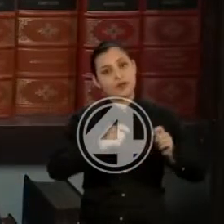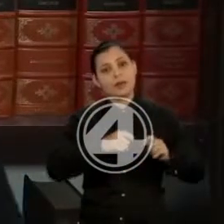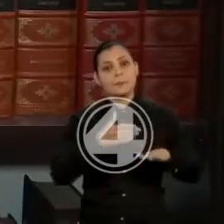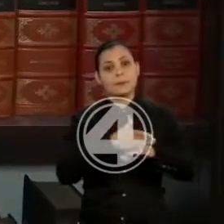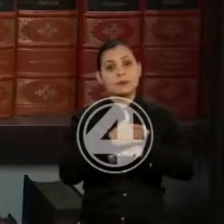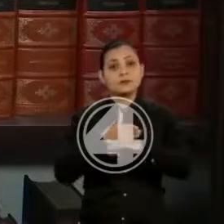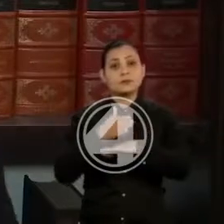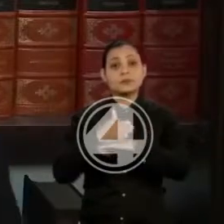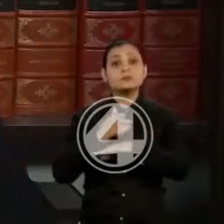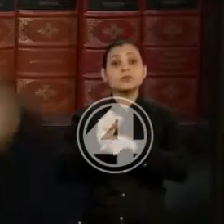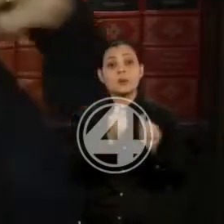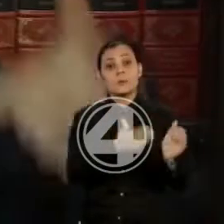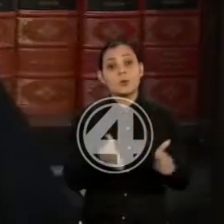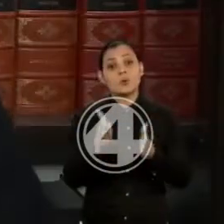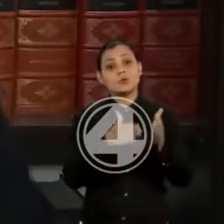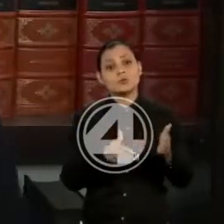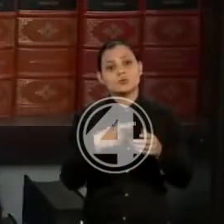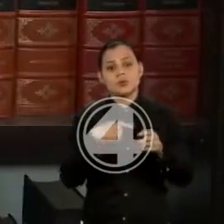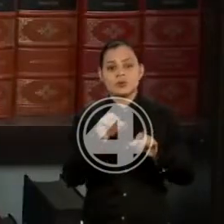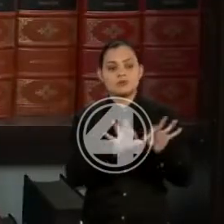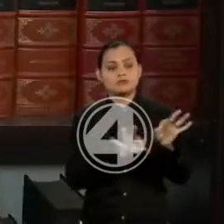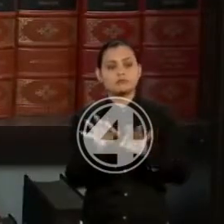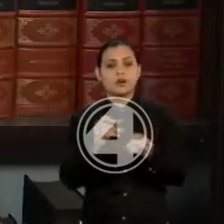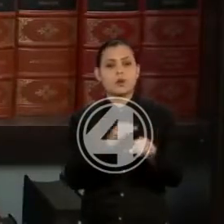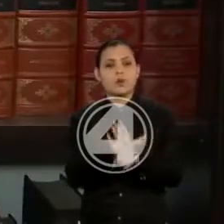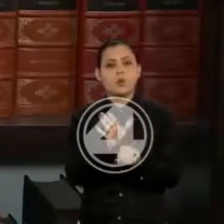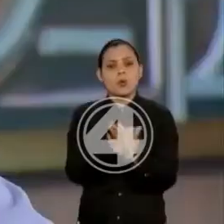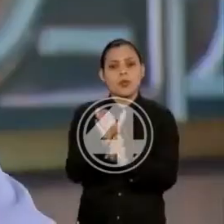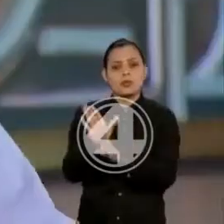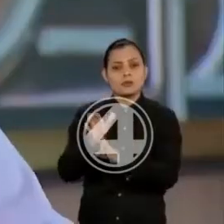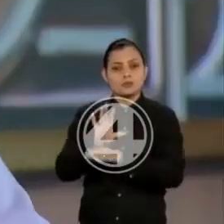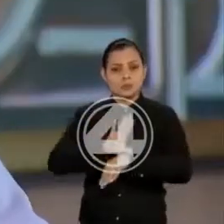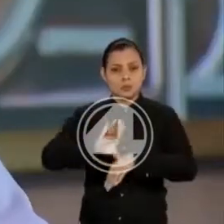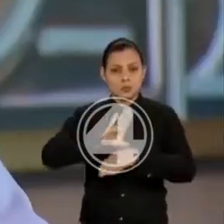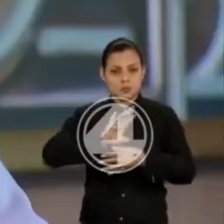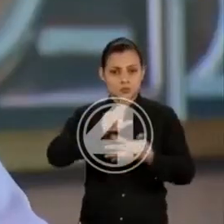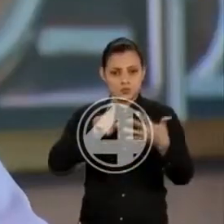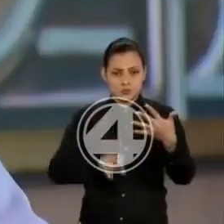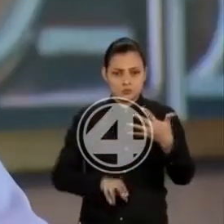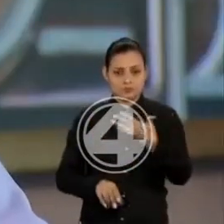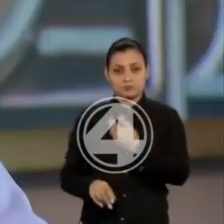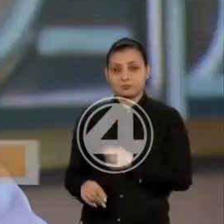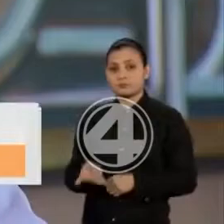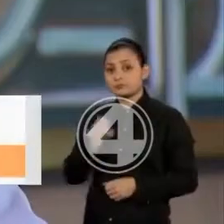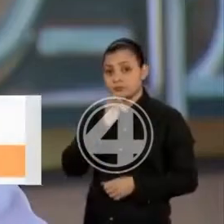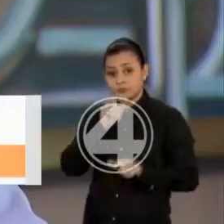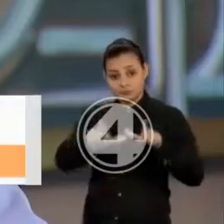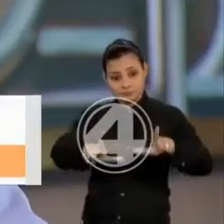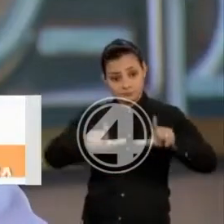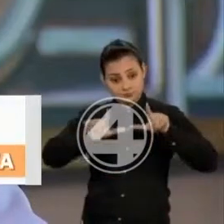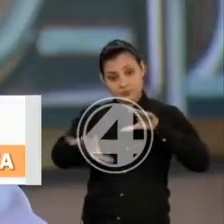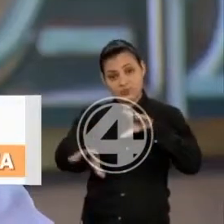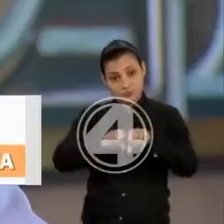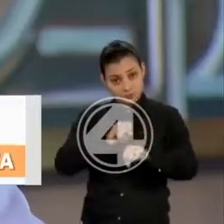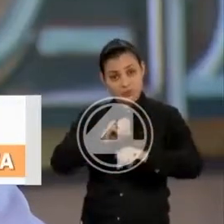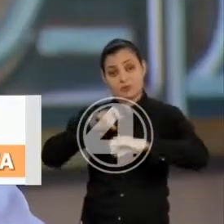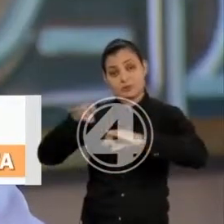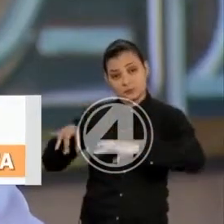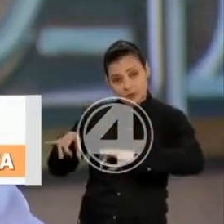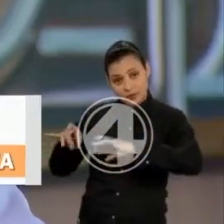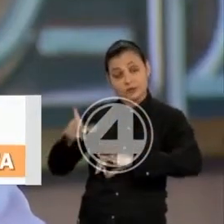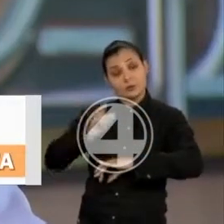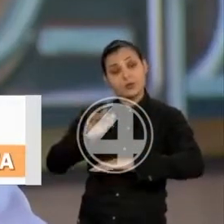participar até no design instrucional do curso. Ao ter um diploma de técnico, ele tem